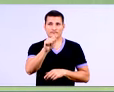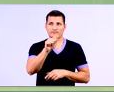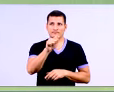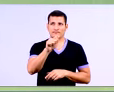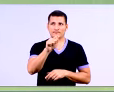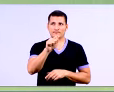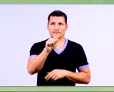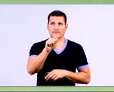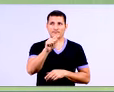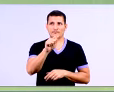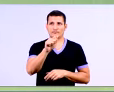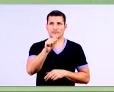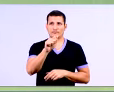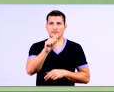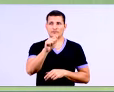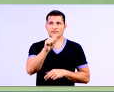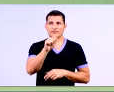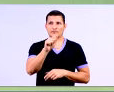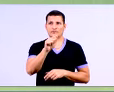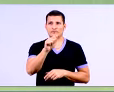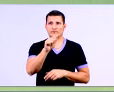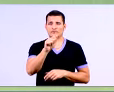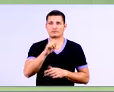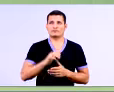A. Dessa forma,